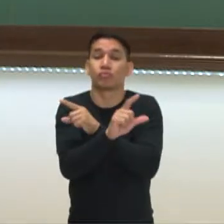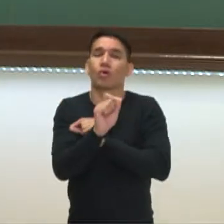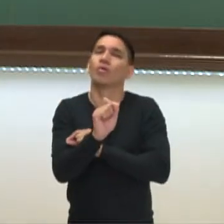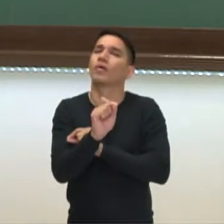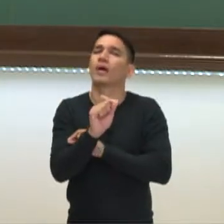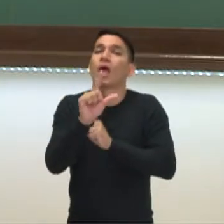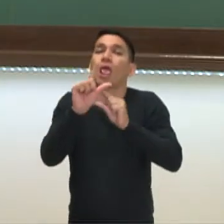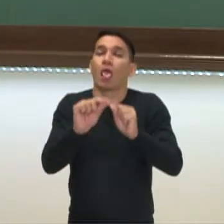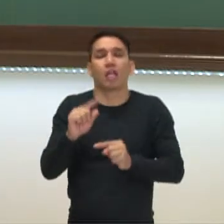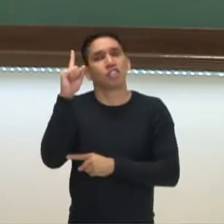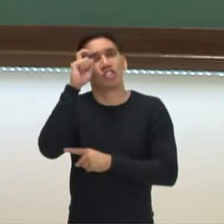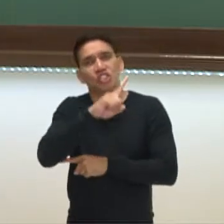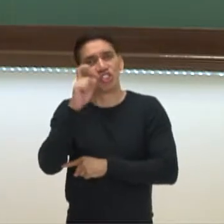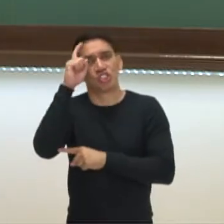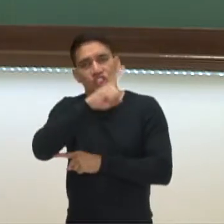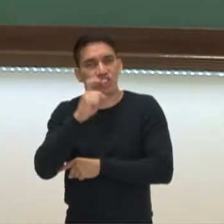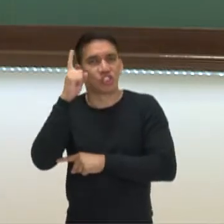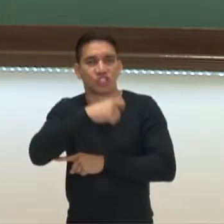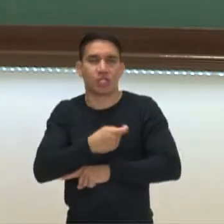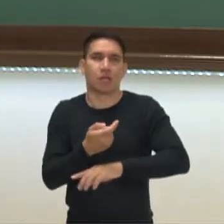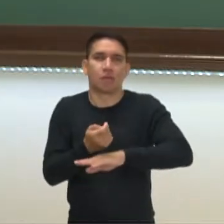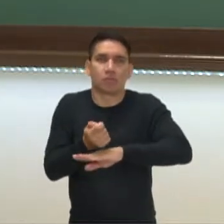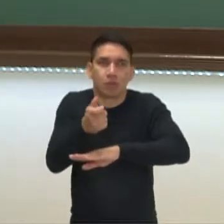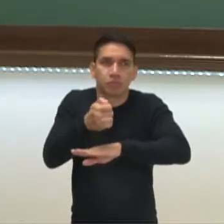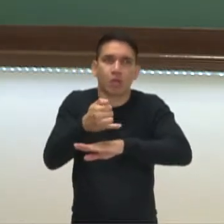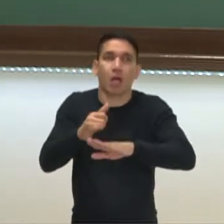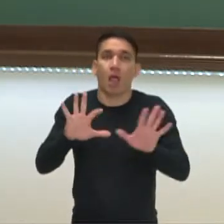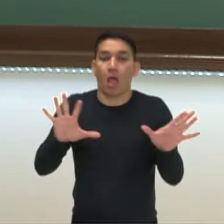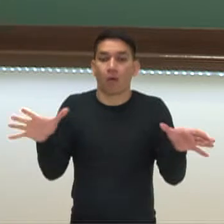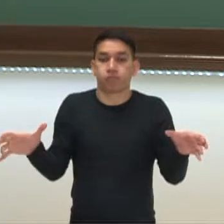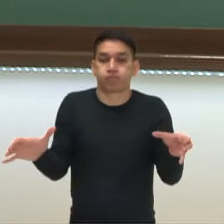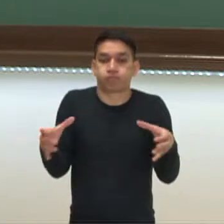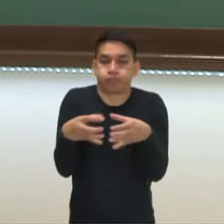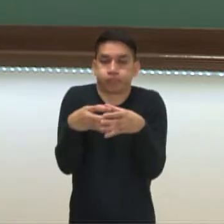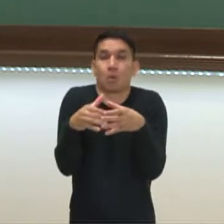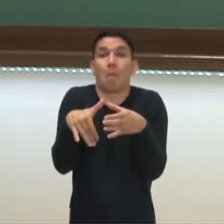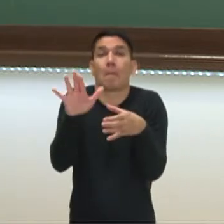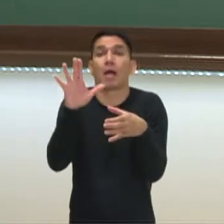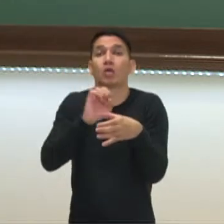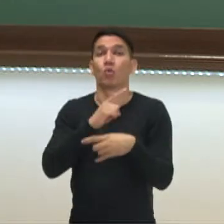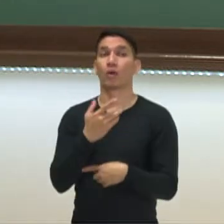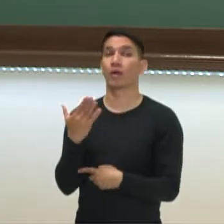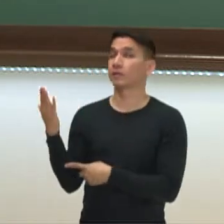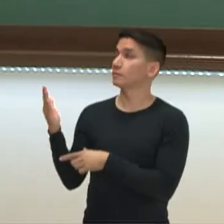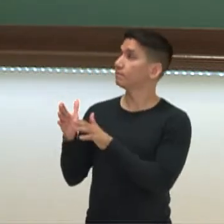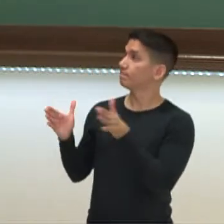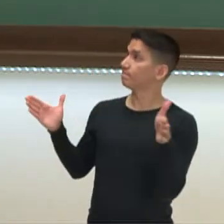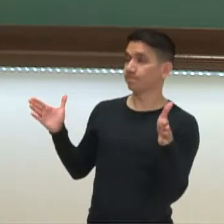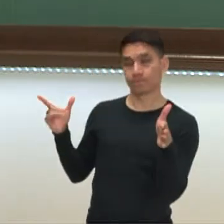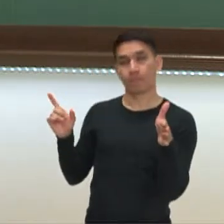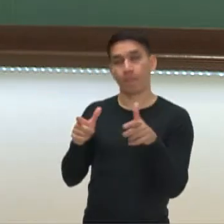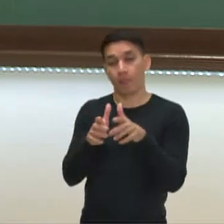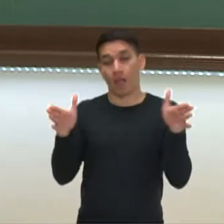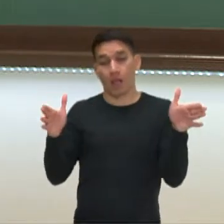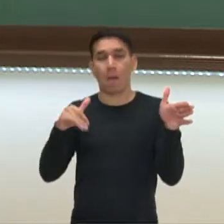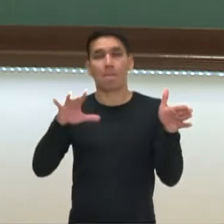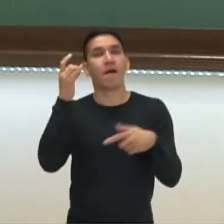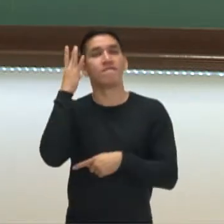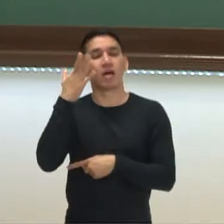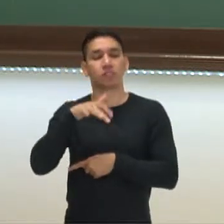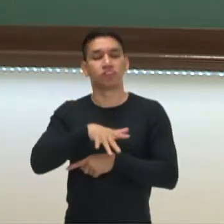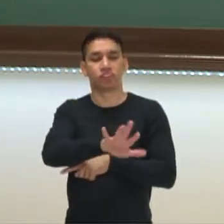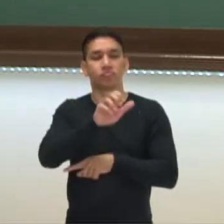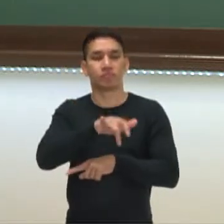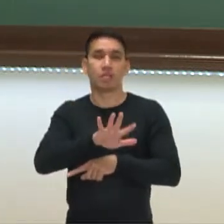passagem de corrente elétrica. Então aqui acumula carga elétrica mais do que aqui, tá? Acumula mais água aqui do que